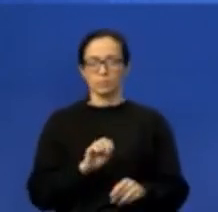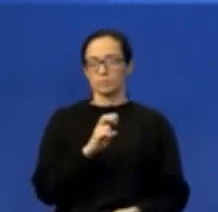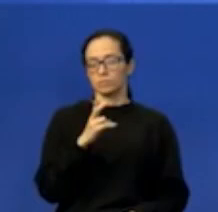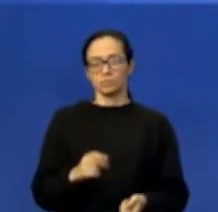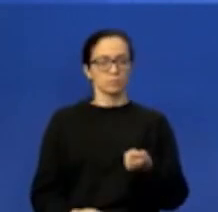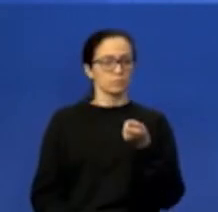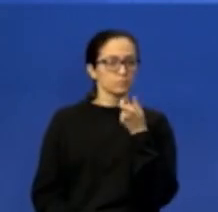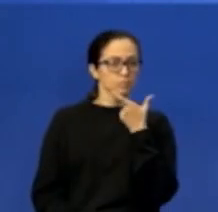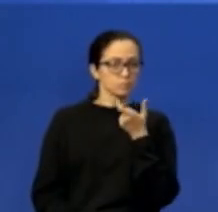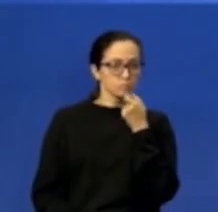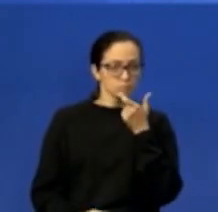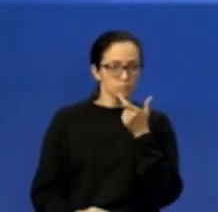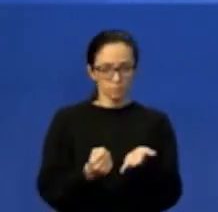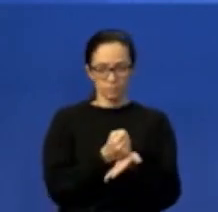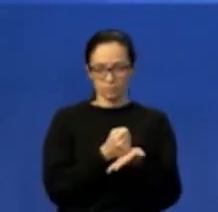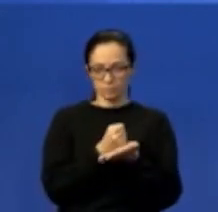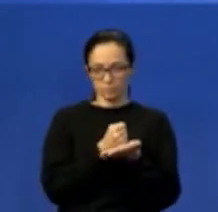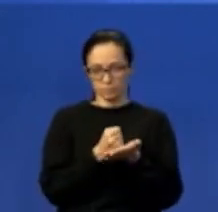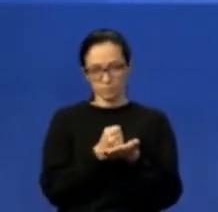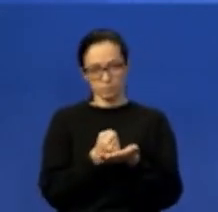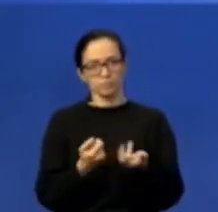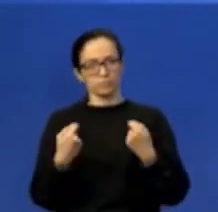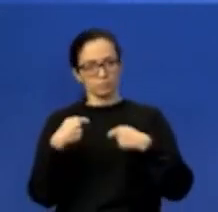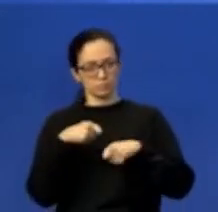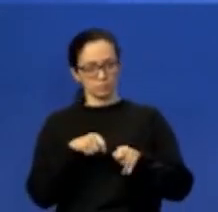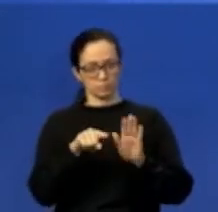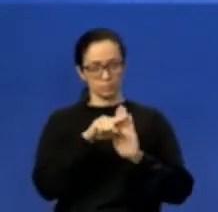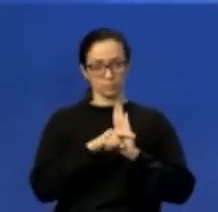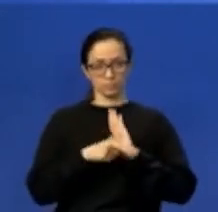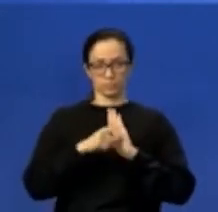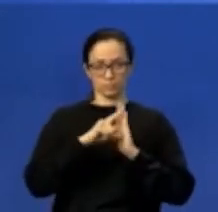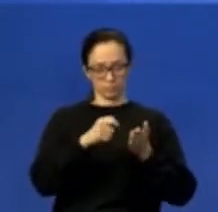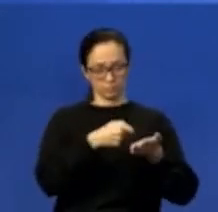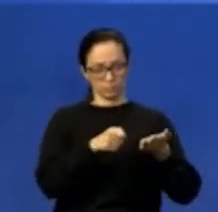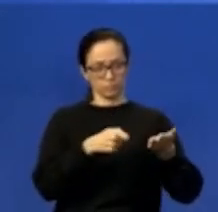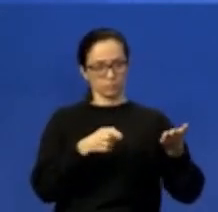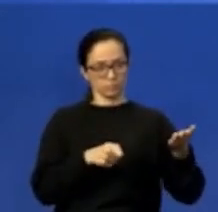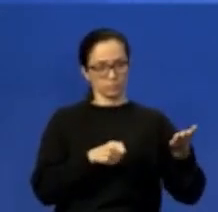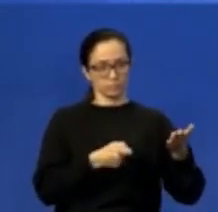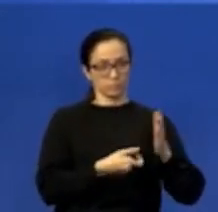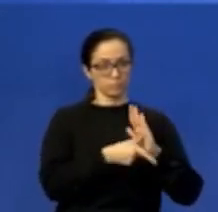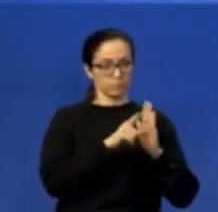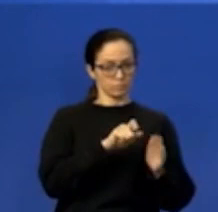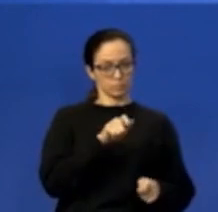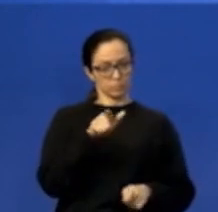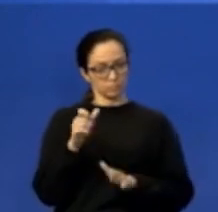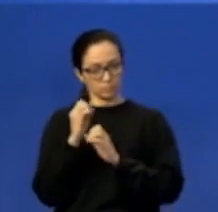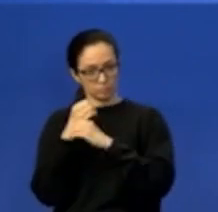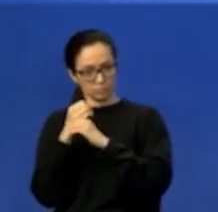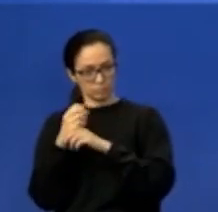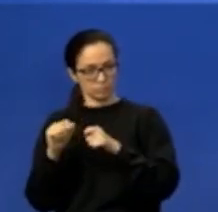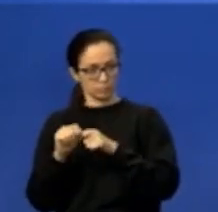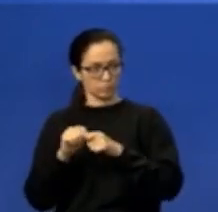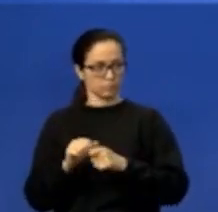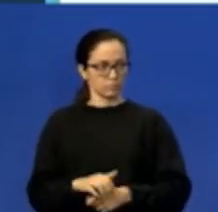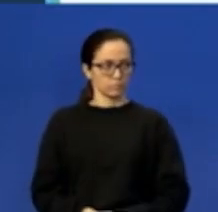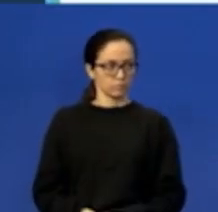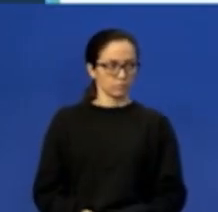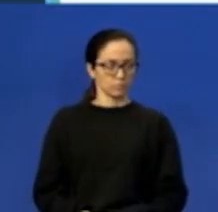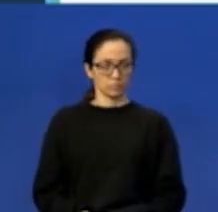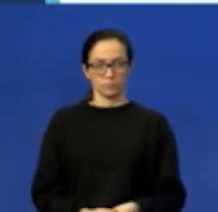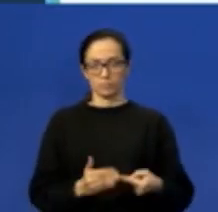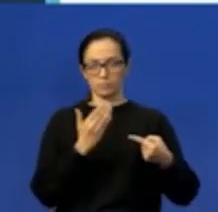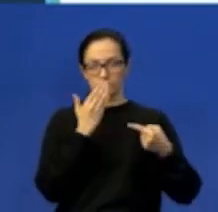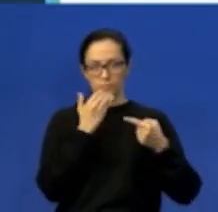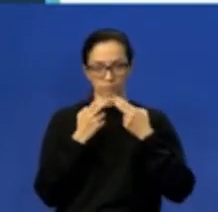gente está fazendo uso, isso tudo precisa ser informado de maneira antecipada antes da realização do exame. O jejum prolongado também,